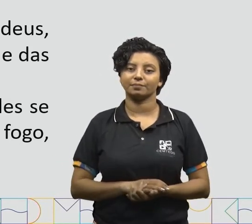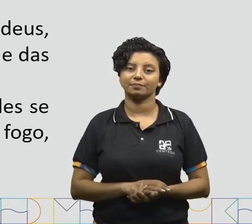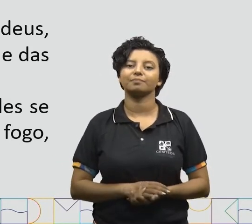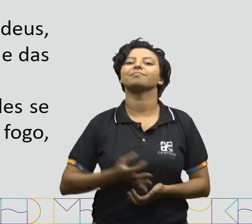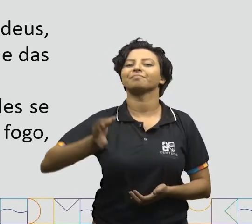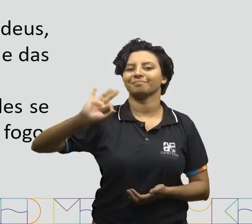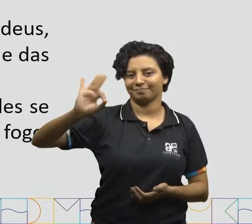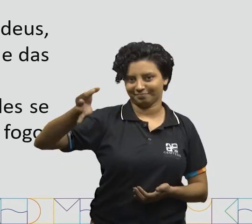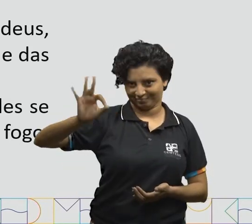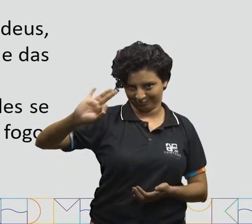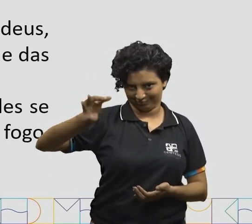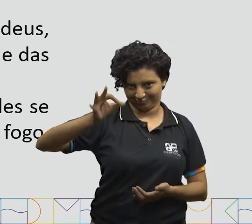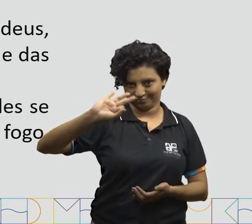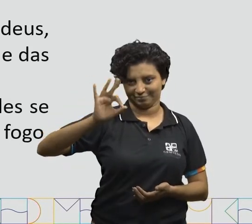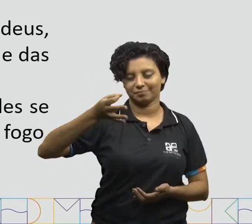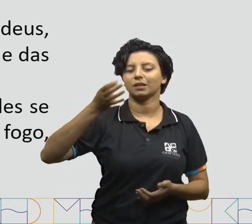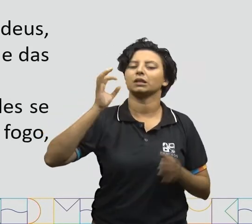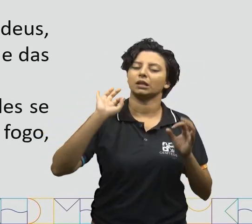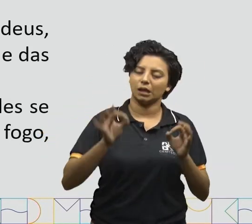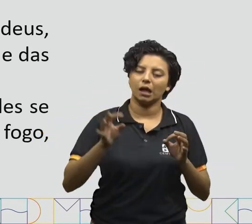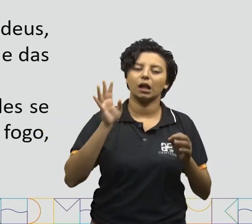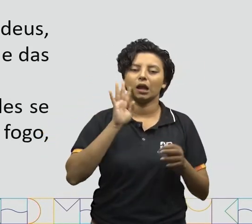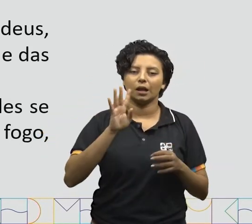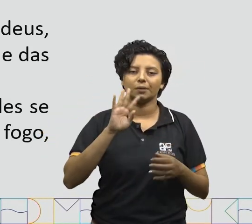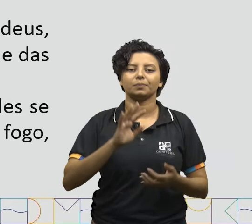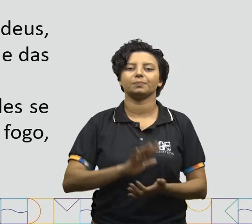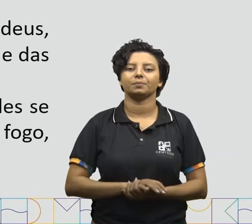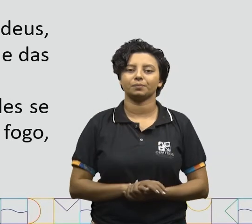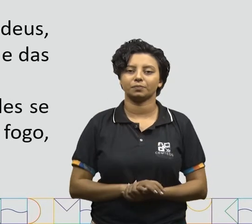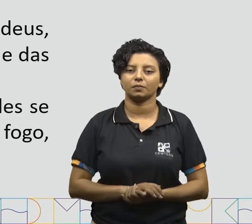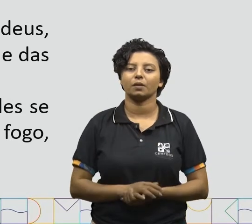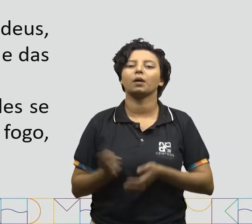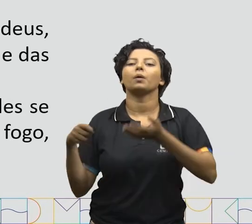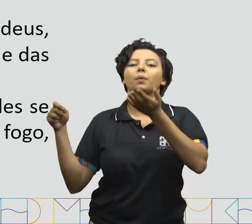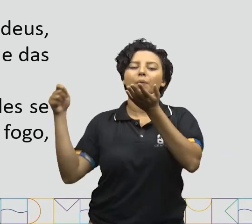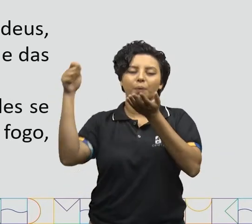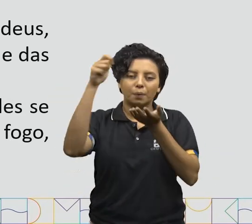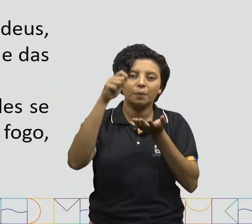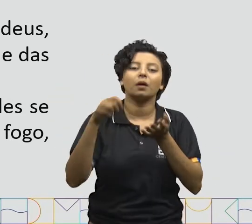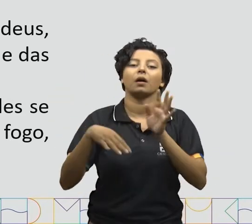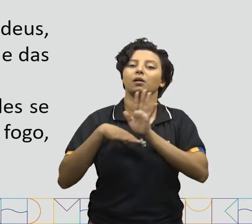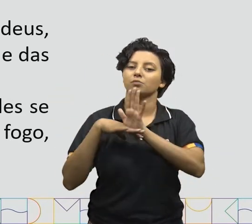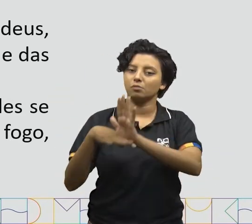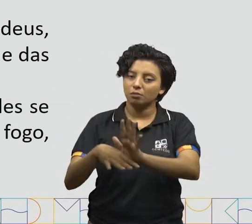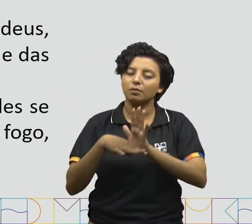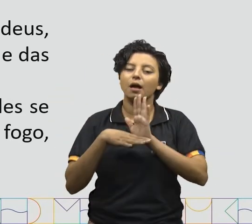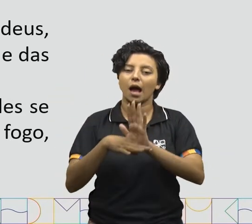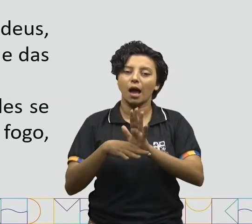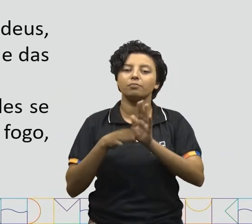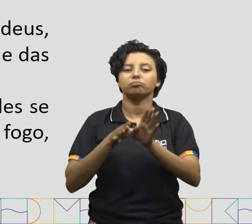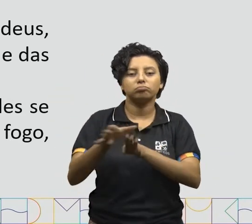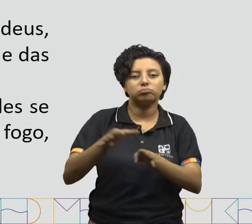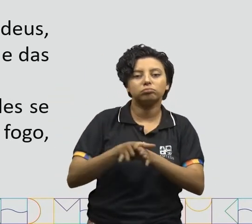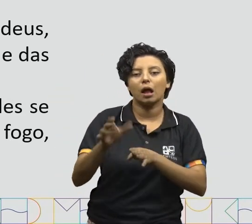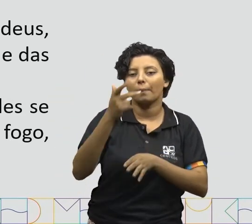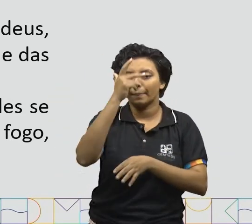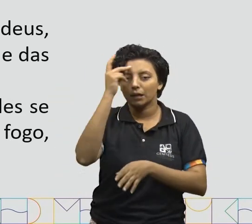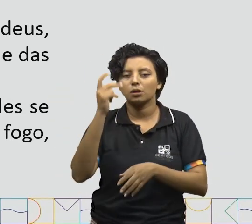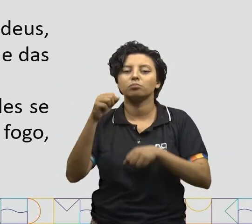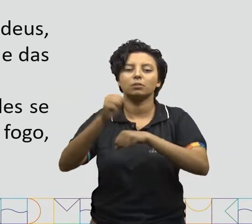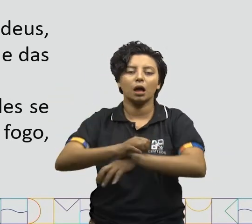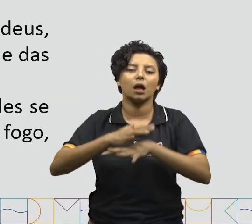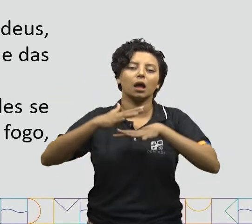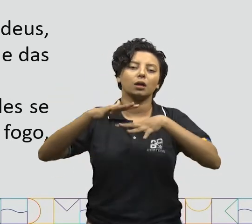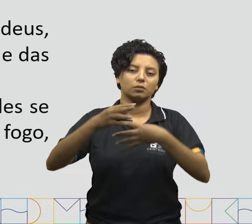Ela é verdadeira, isso mesmo. Os xamãs sempre ajudavam os inuites, aconselhando as